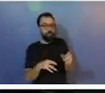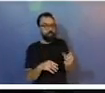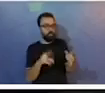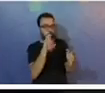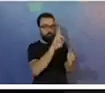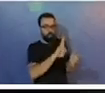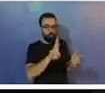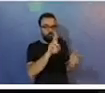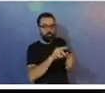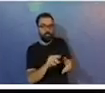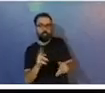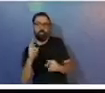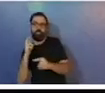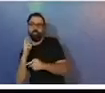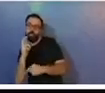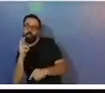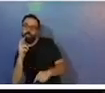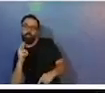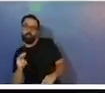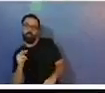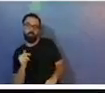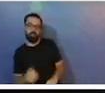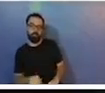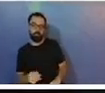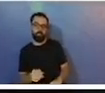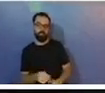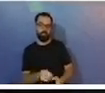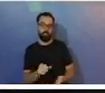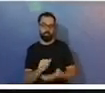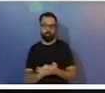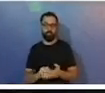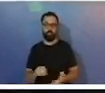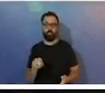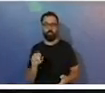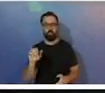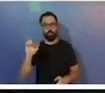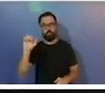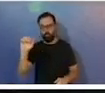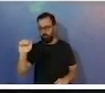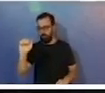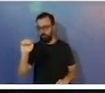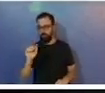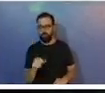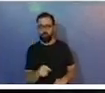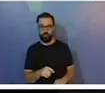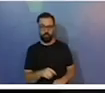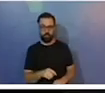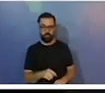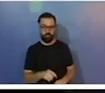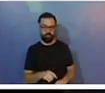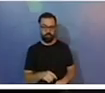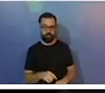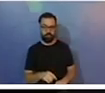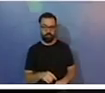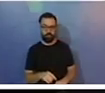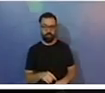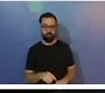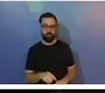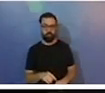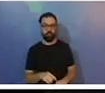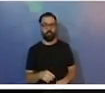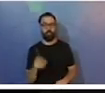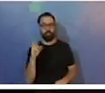perguntas. Então, responda no seu caderno. Letra A, procura o que está